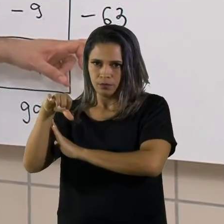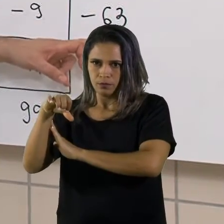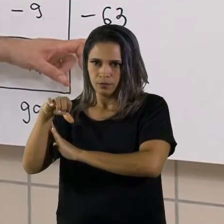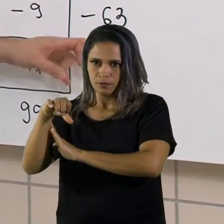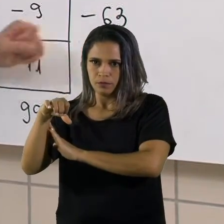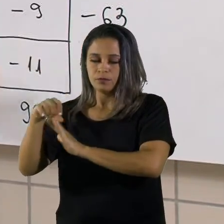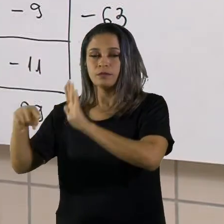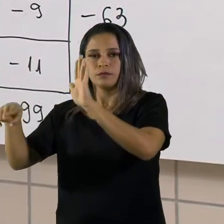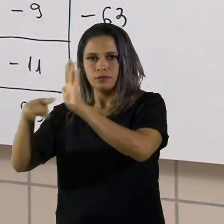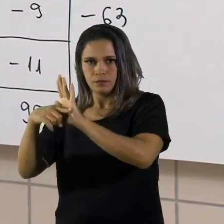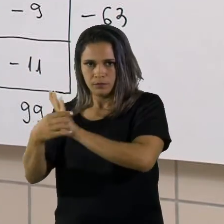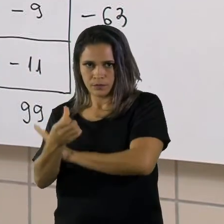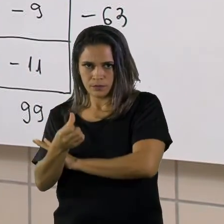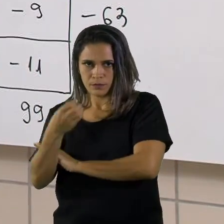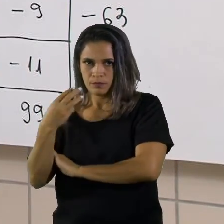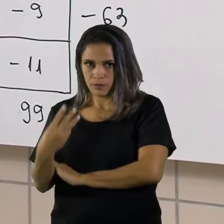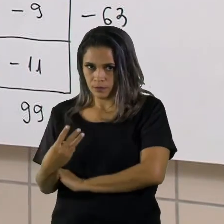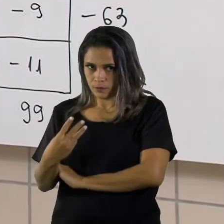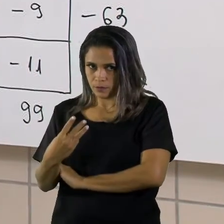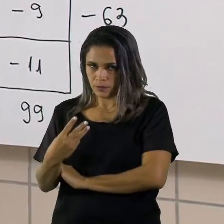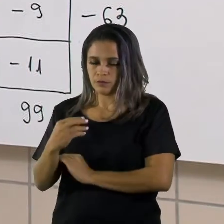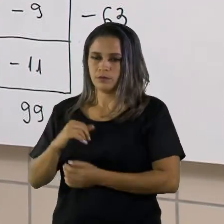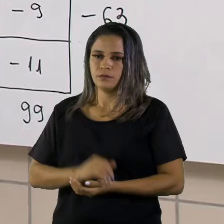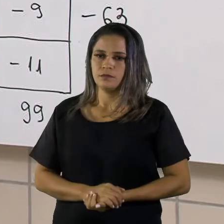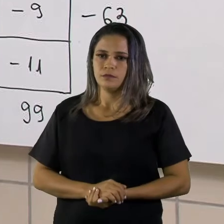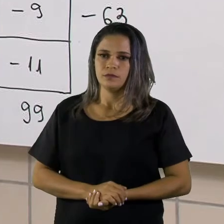menos 63.